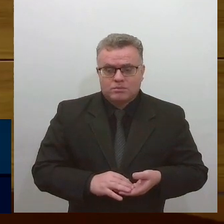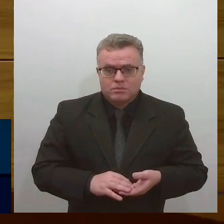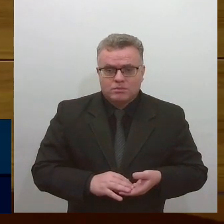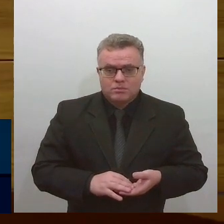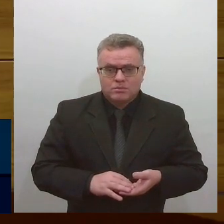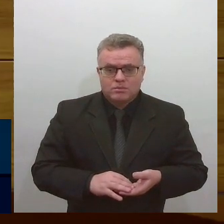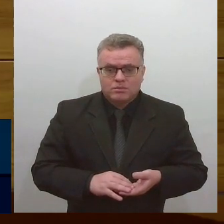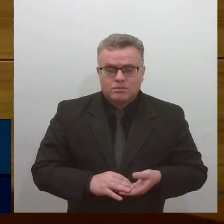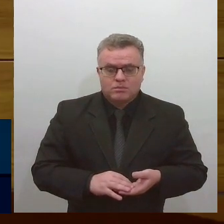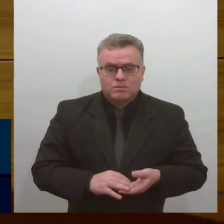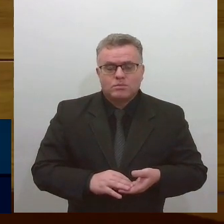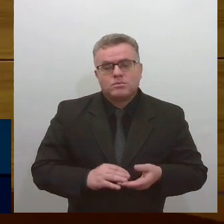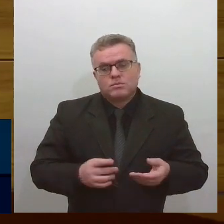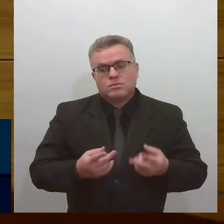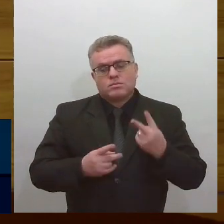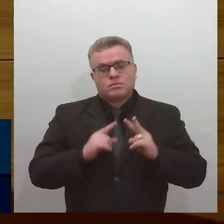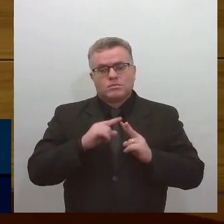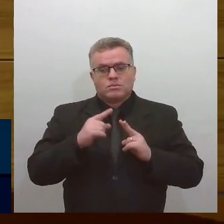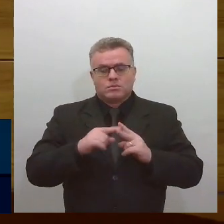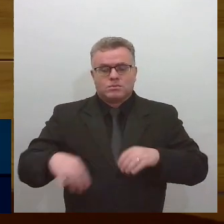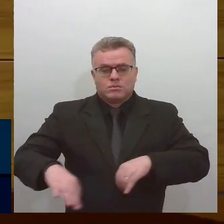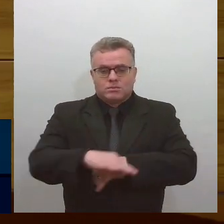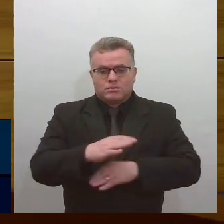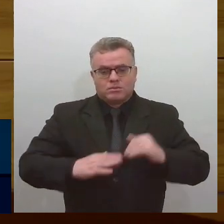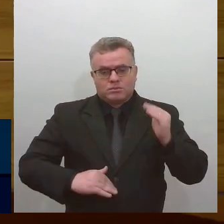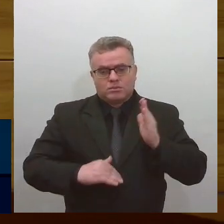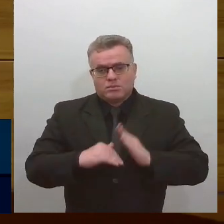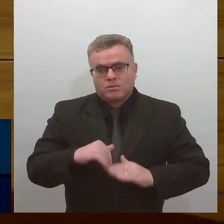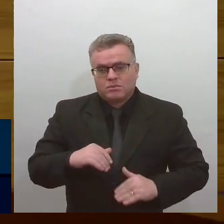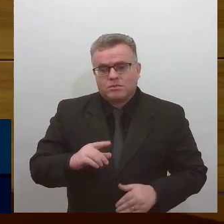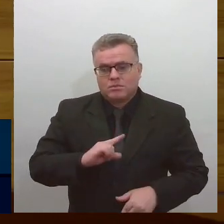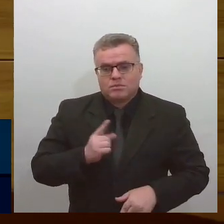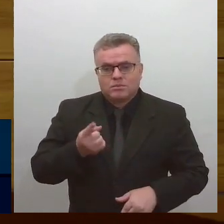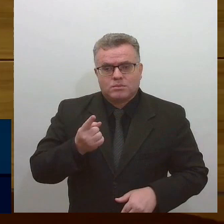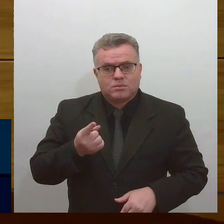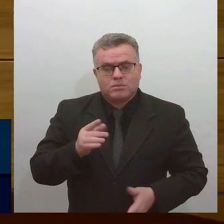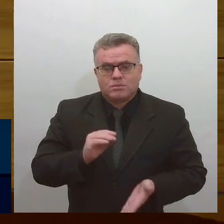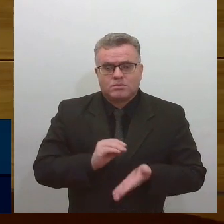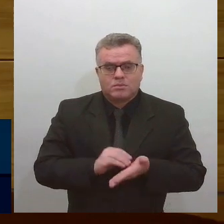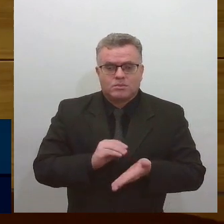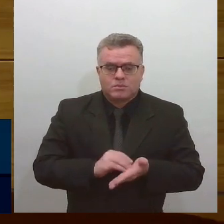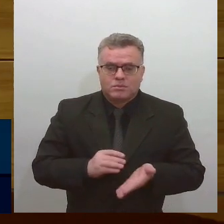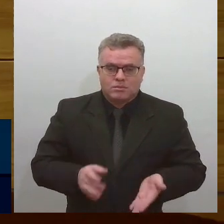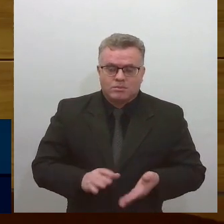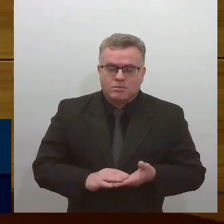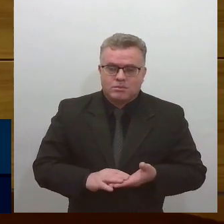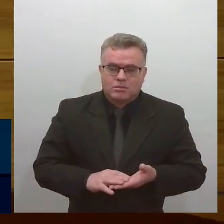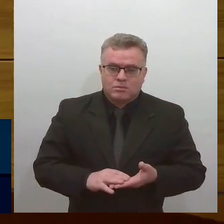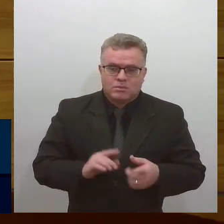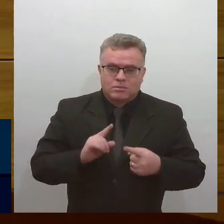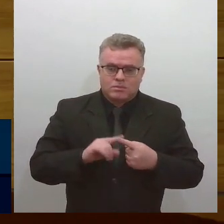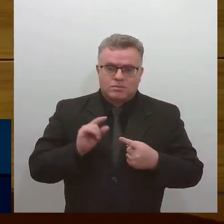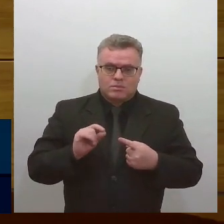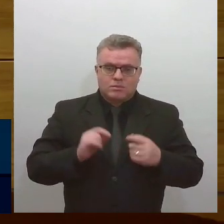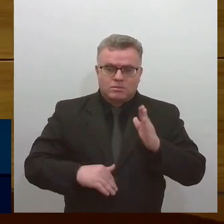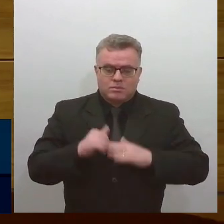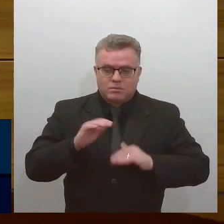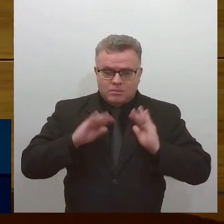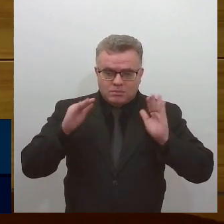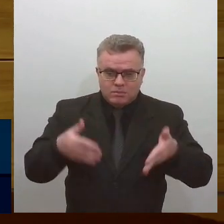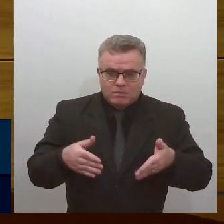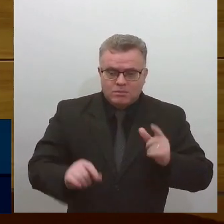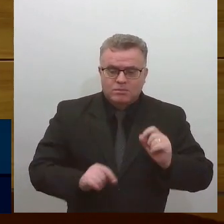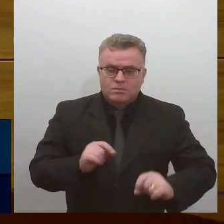pode faltar numa obra Deputado Luciano tem dois engenheiros que não pode faltar numa obra um é o engenheiro sol não pode faltar